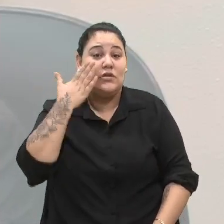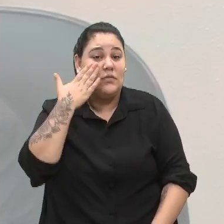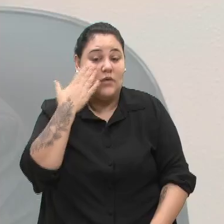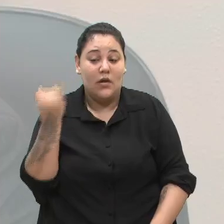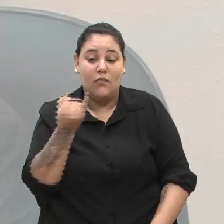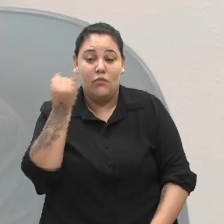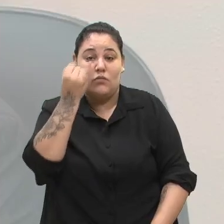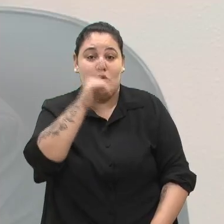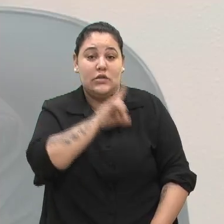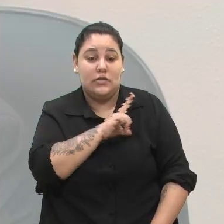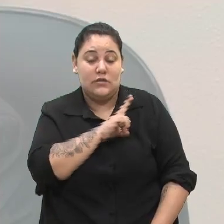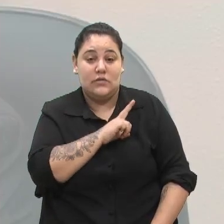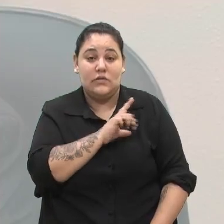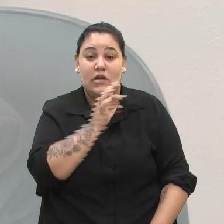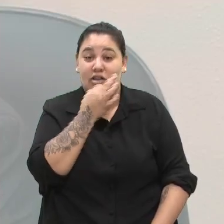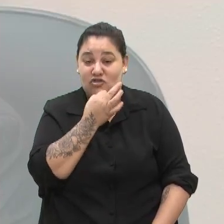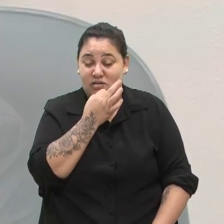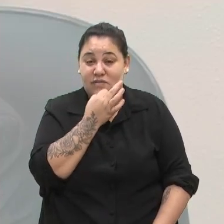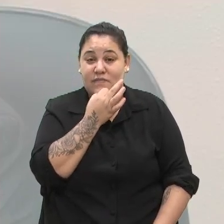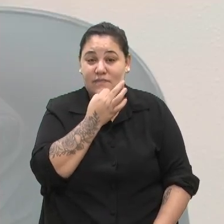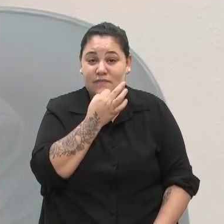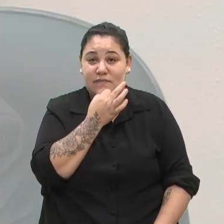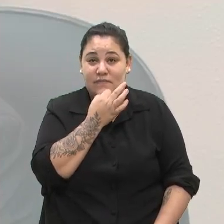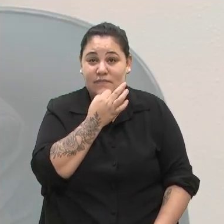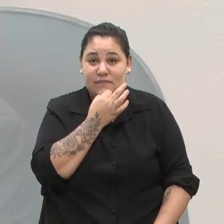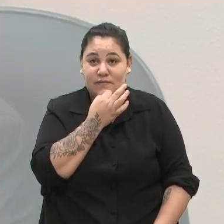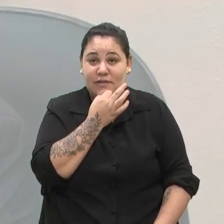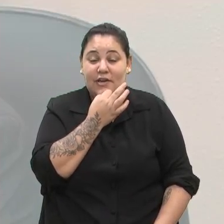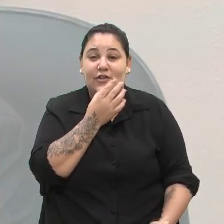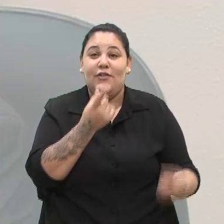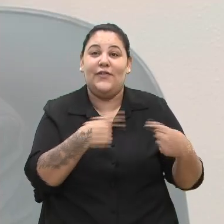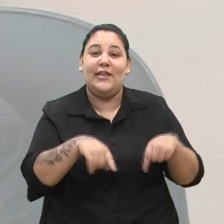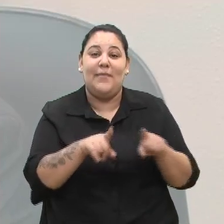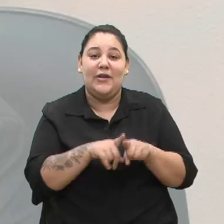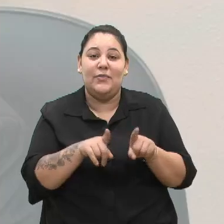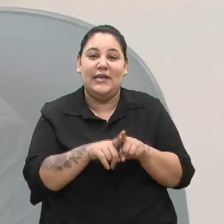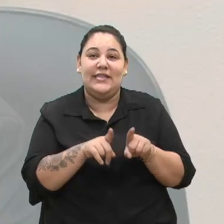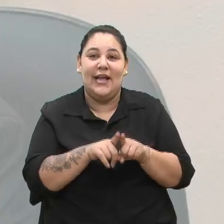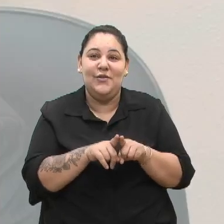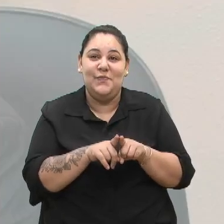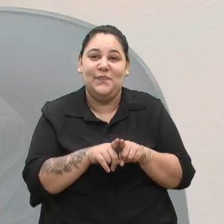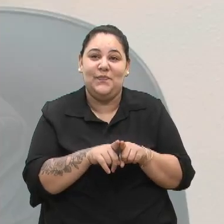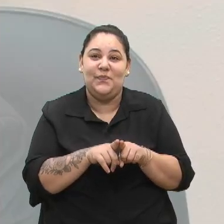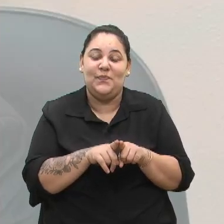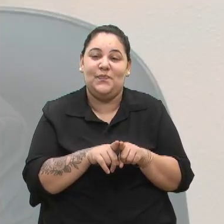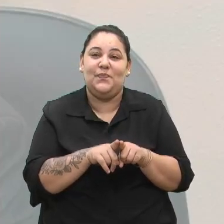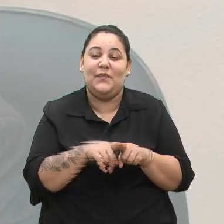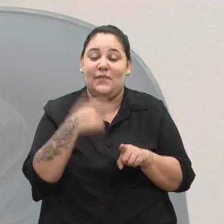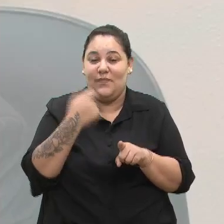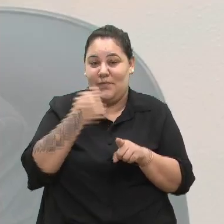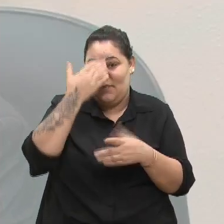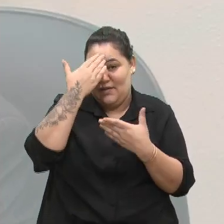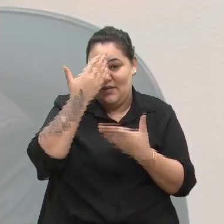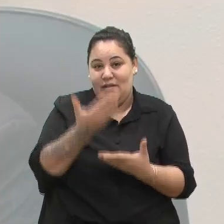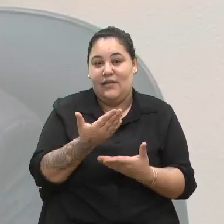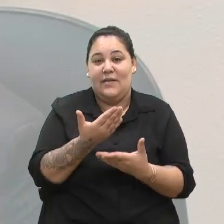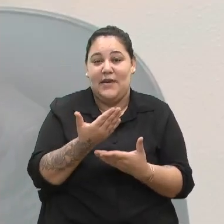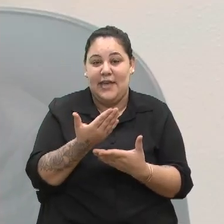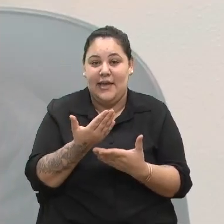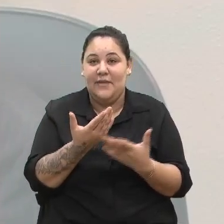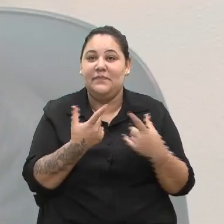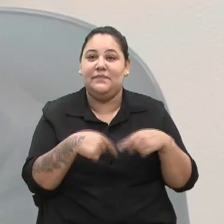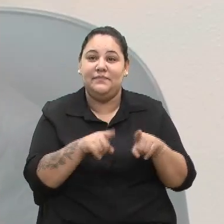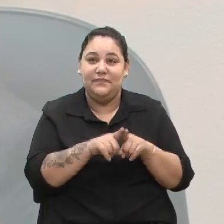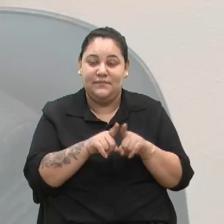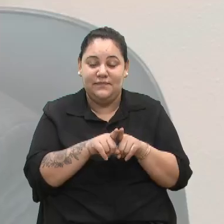Sul. Os nascimentos não tem como ficar esperando, né? Então o município tem que agradecer o Virvi por